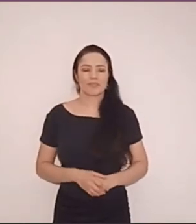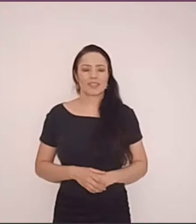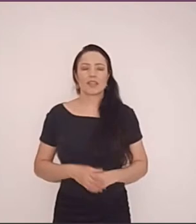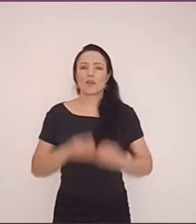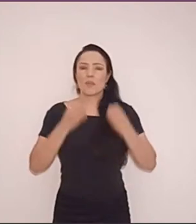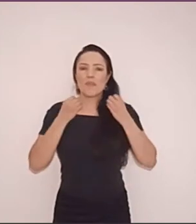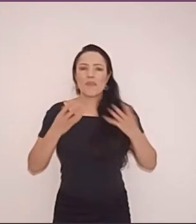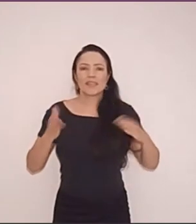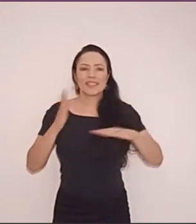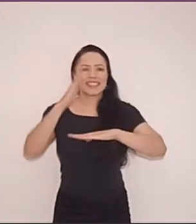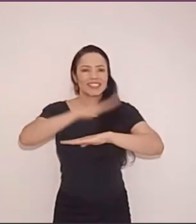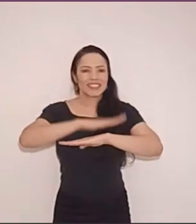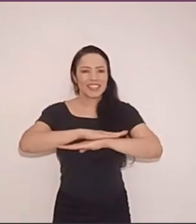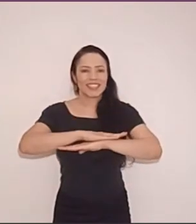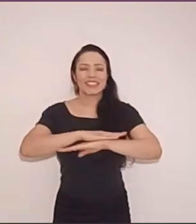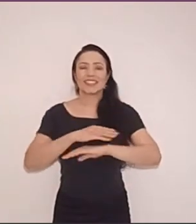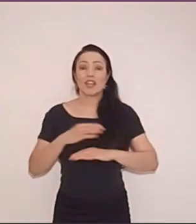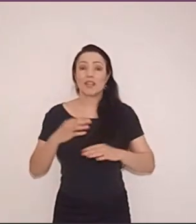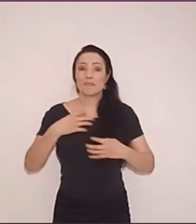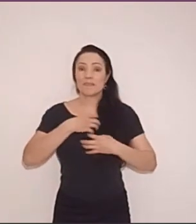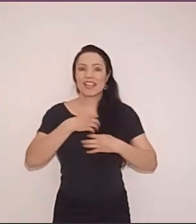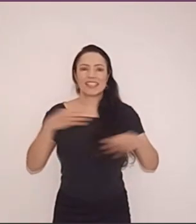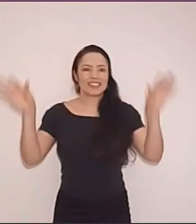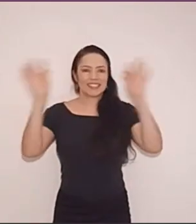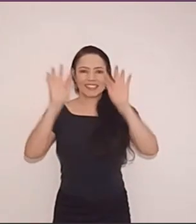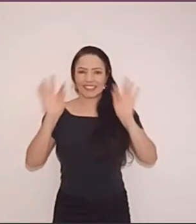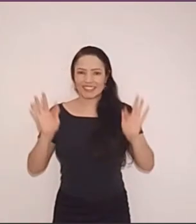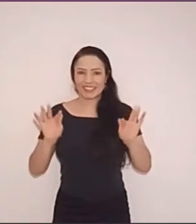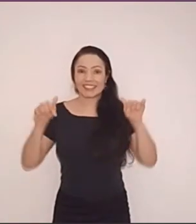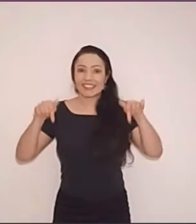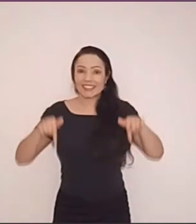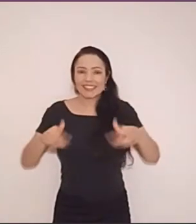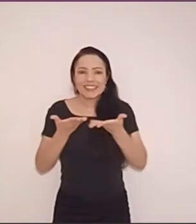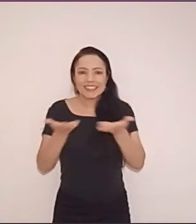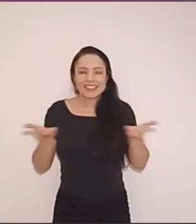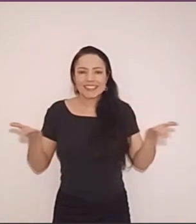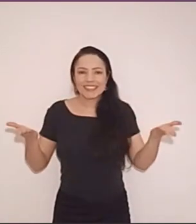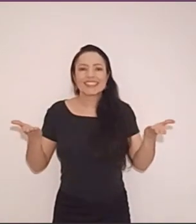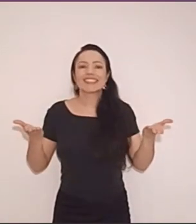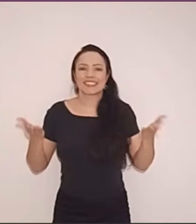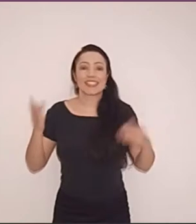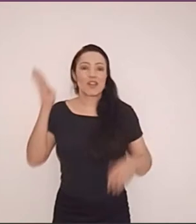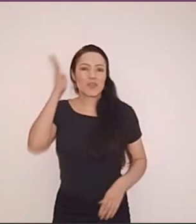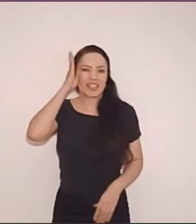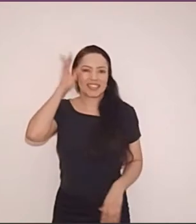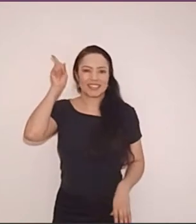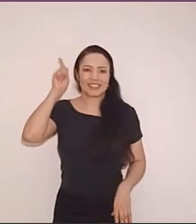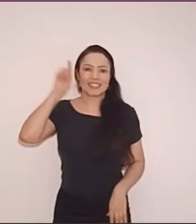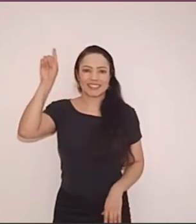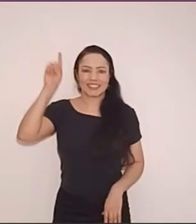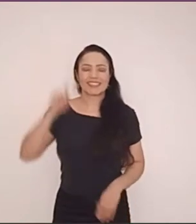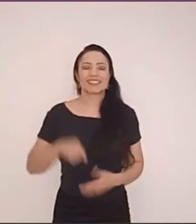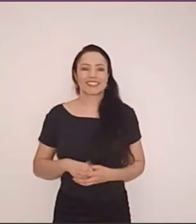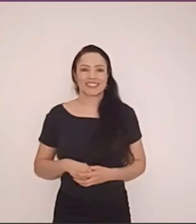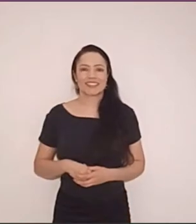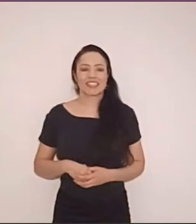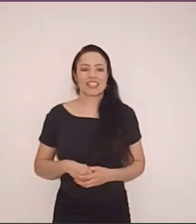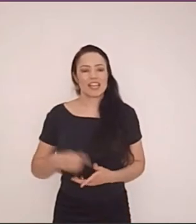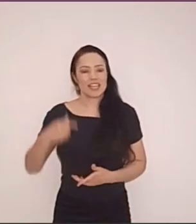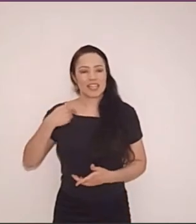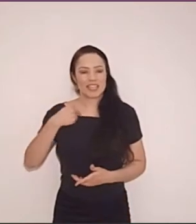Oi boa tarde é muito feliz muito aqui com essa oportunidade na festa ideias Então